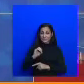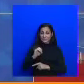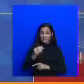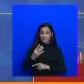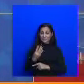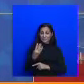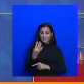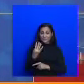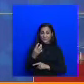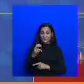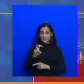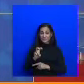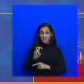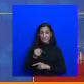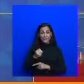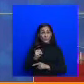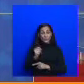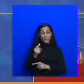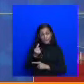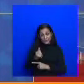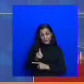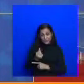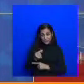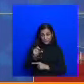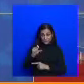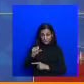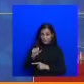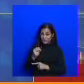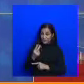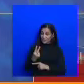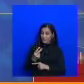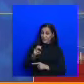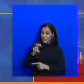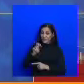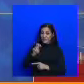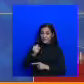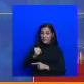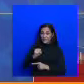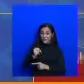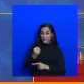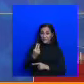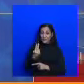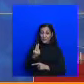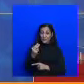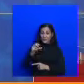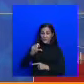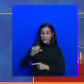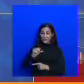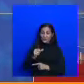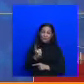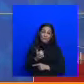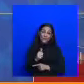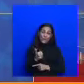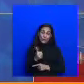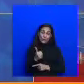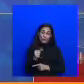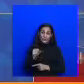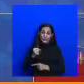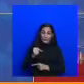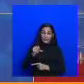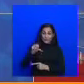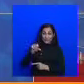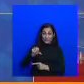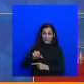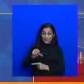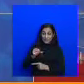50, 04, 45, 81, 92, 58, 29,